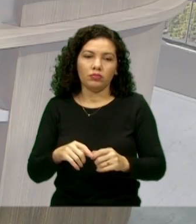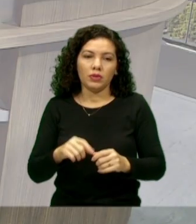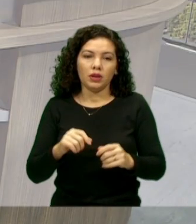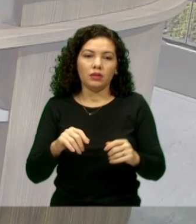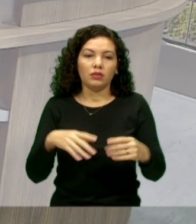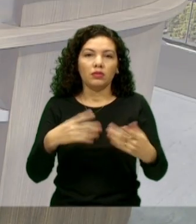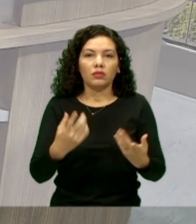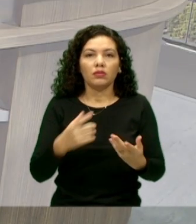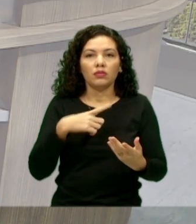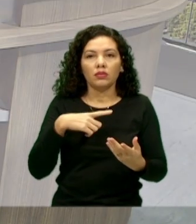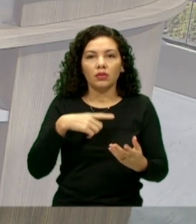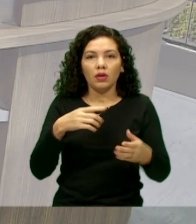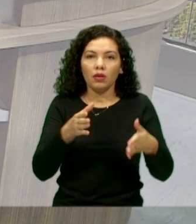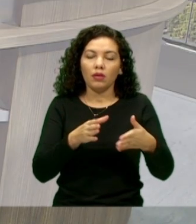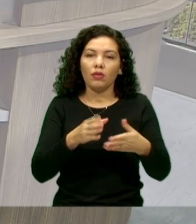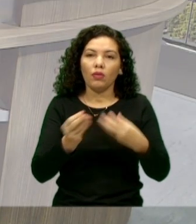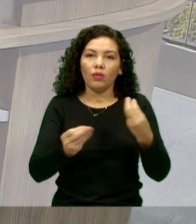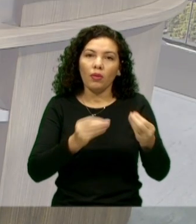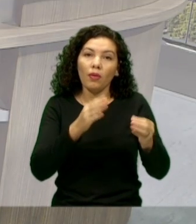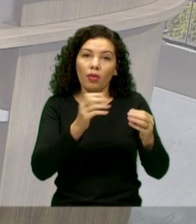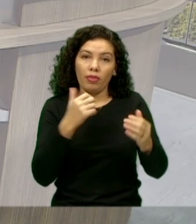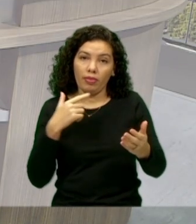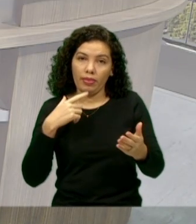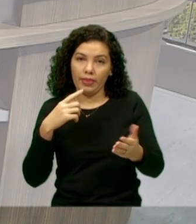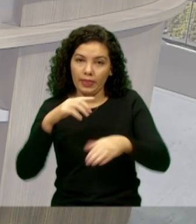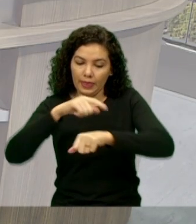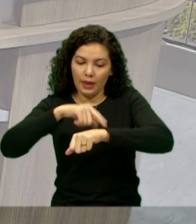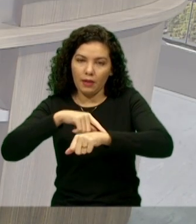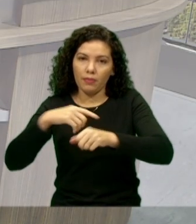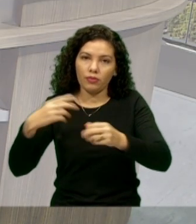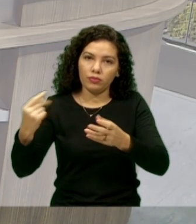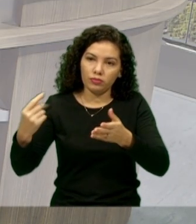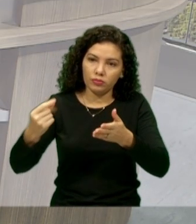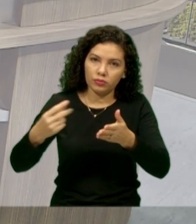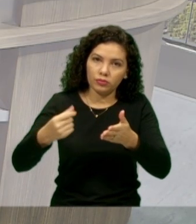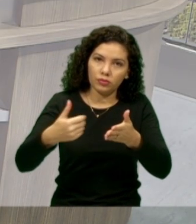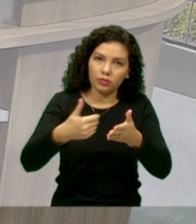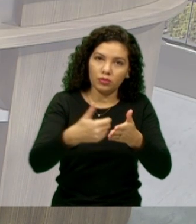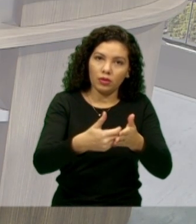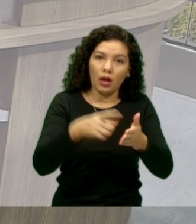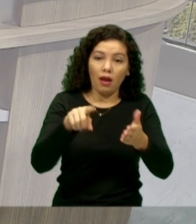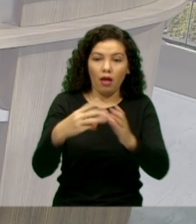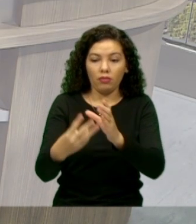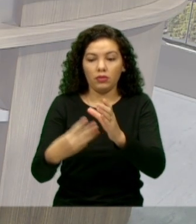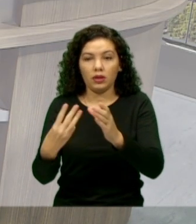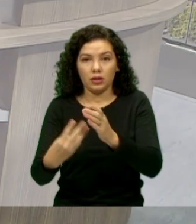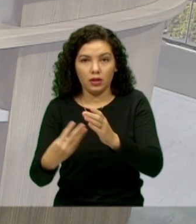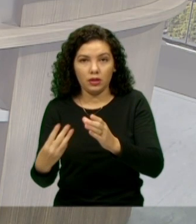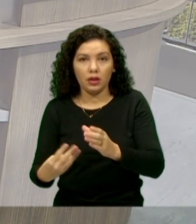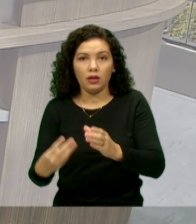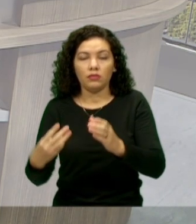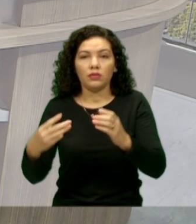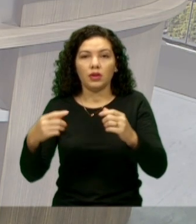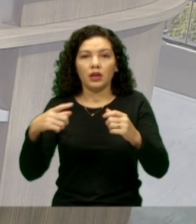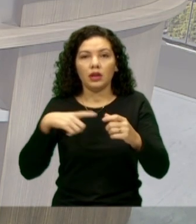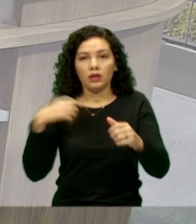do possível, à medida que fosse passando o tempo, esses terceirizados fossem novamente sendo